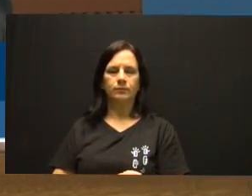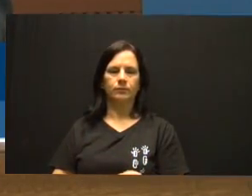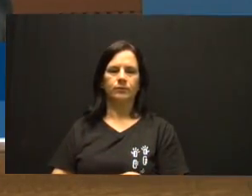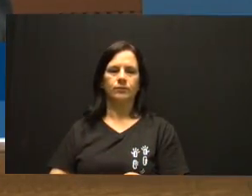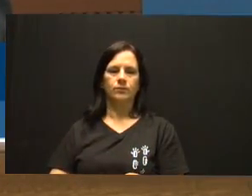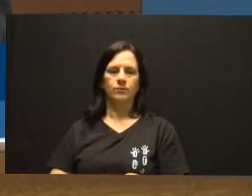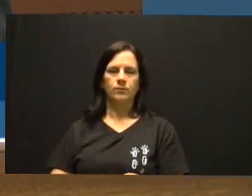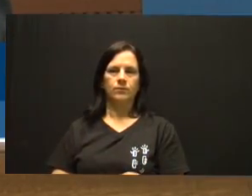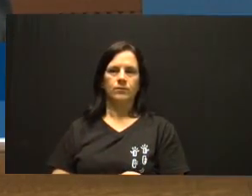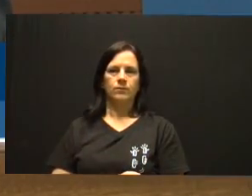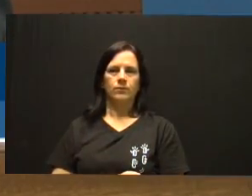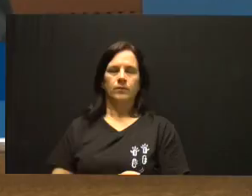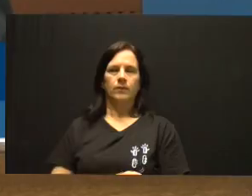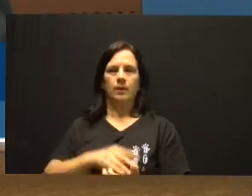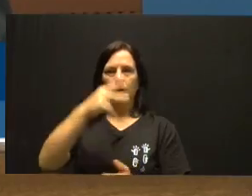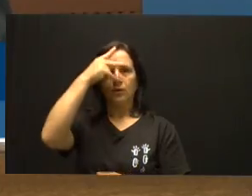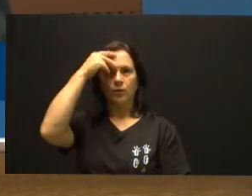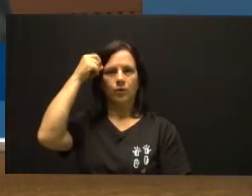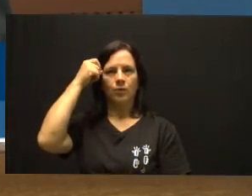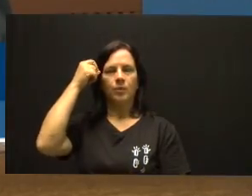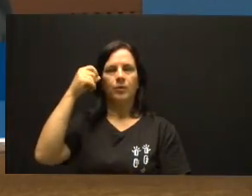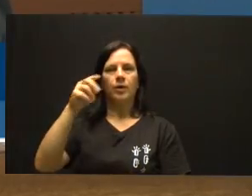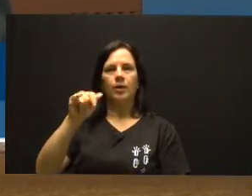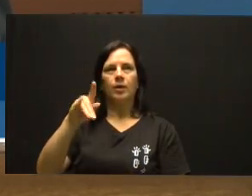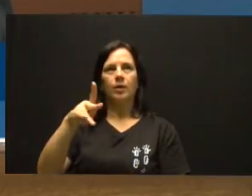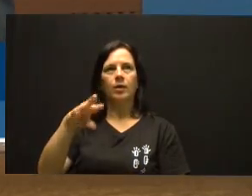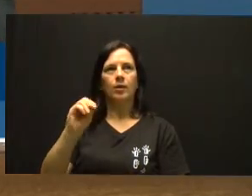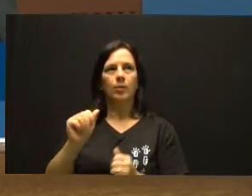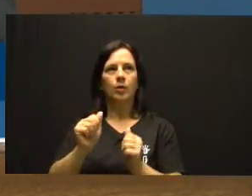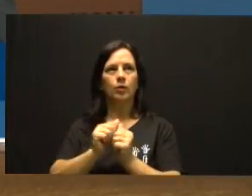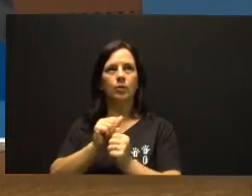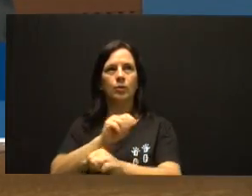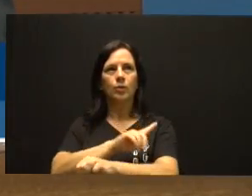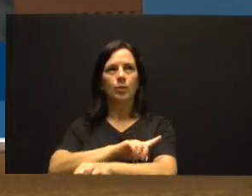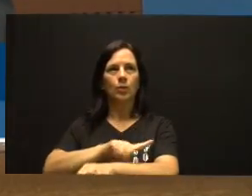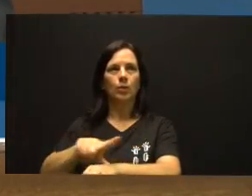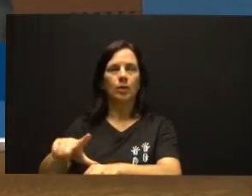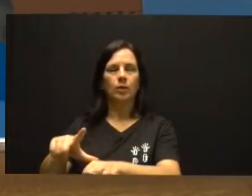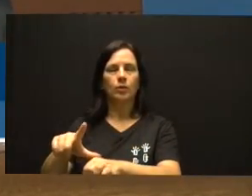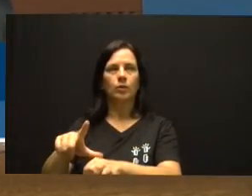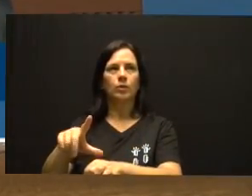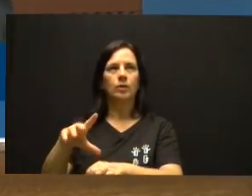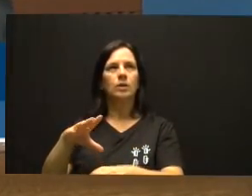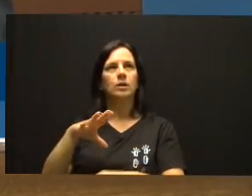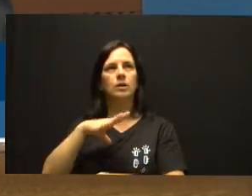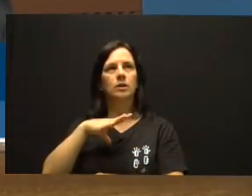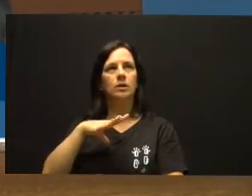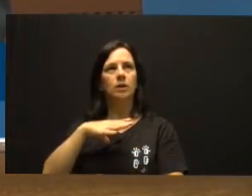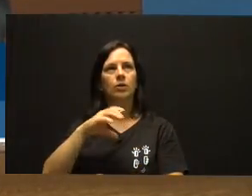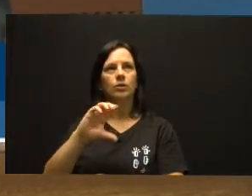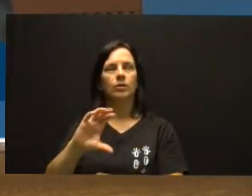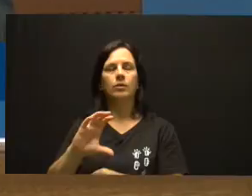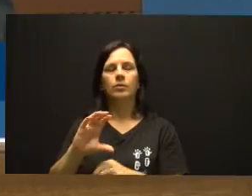Considerando o zelo do senhor prefeito Ademário Oliveira com a educação da nossa cidade,